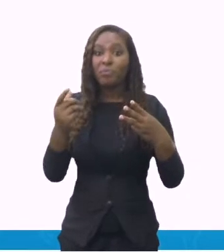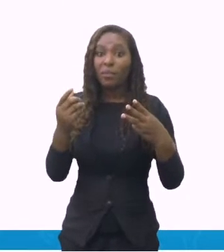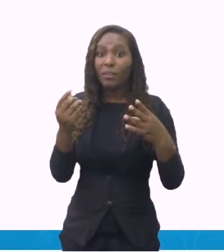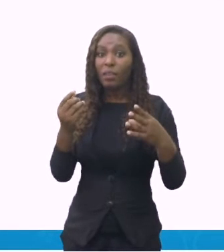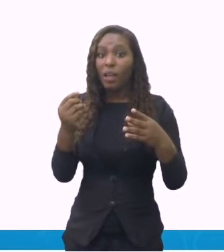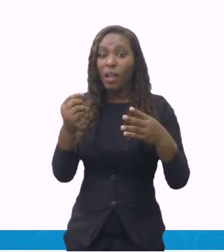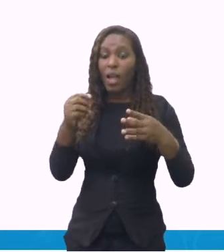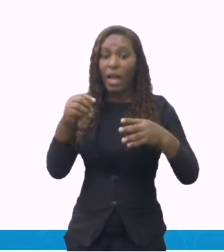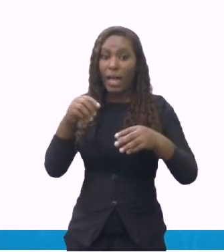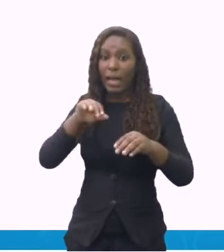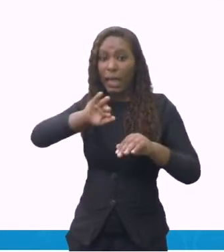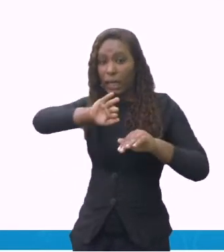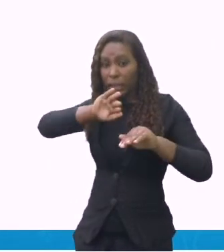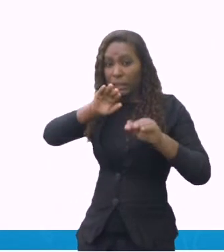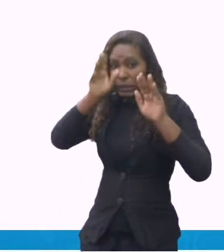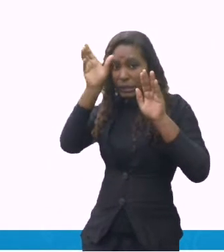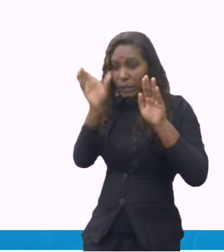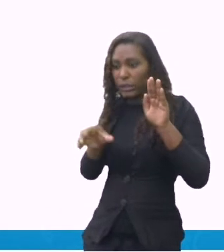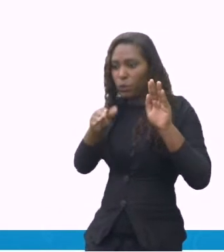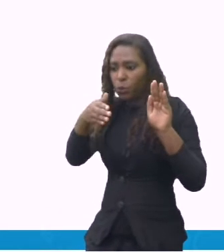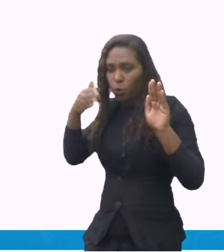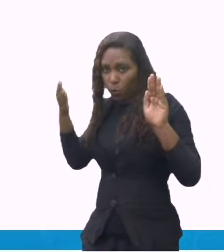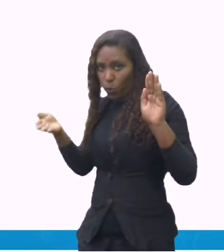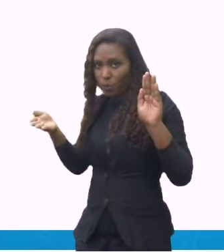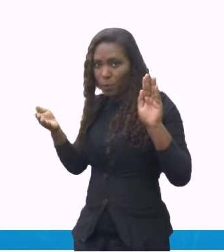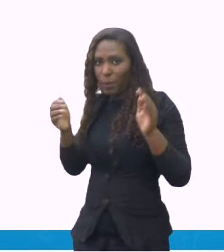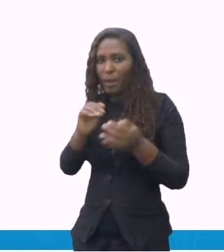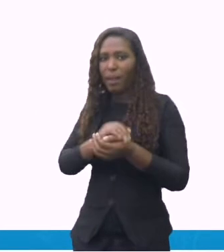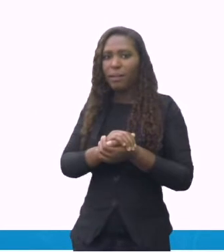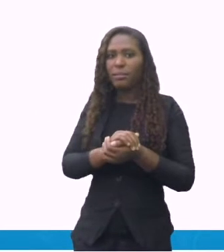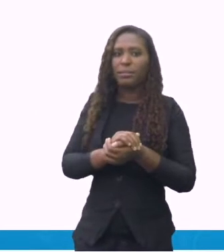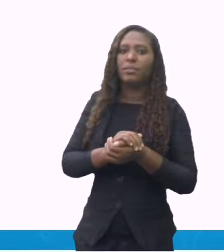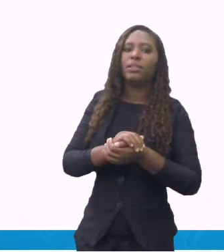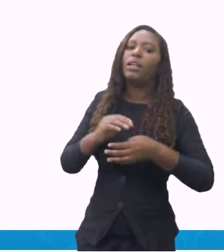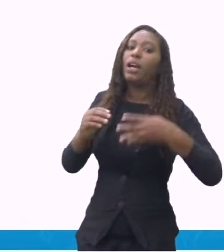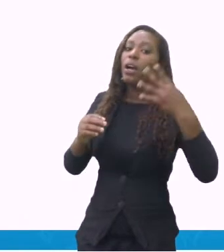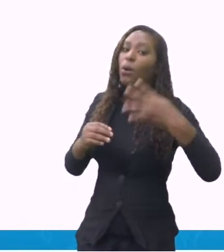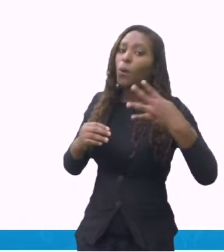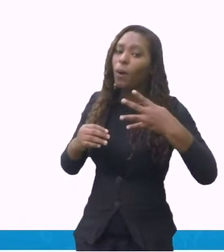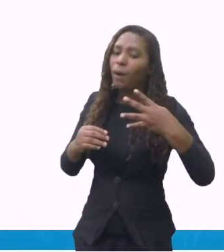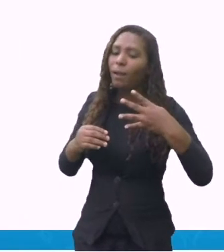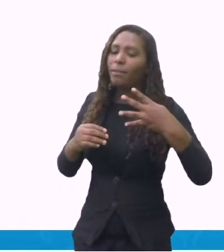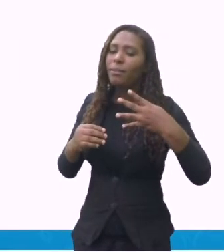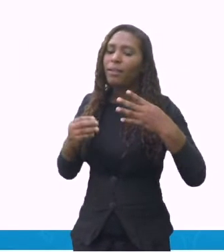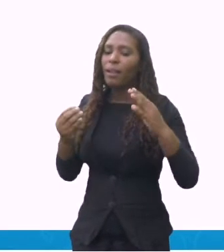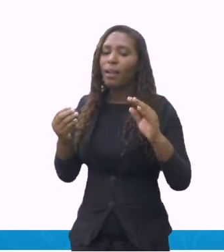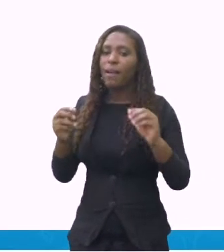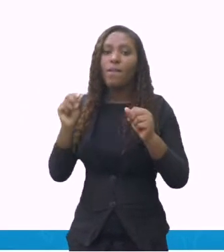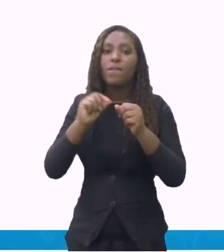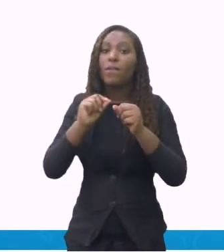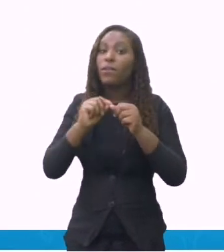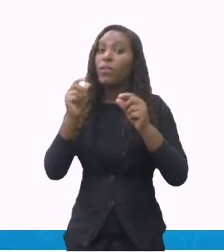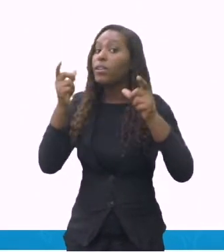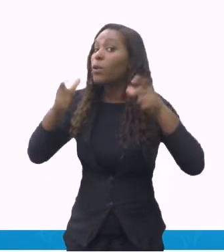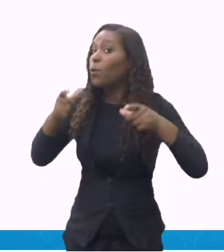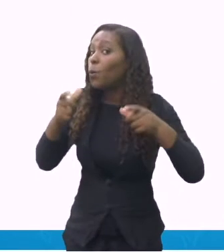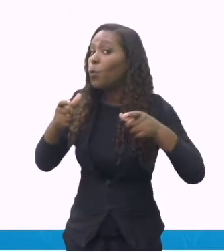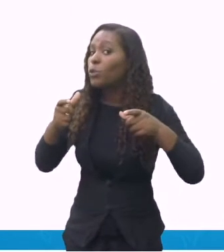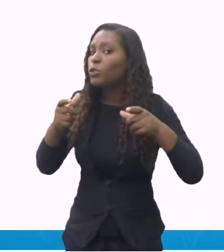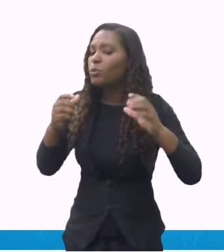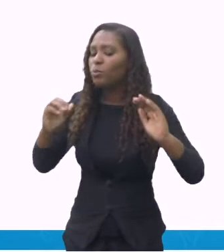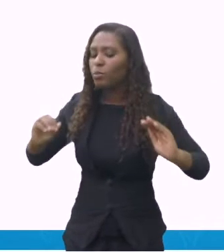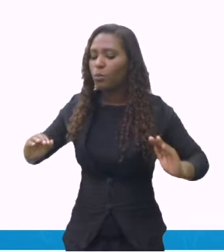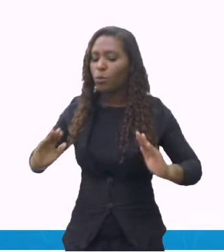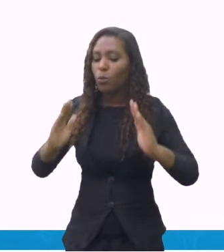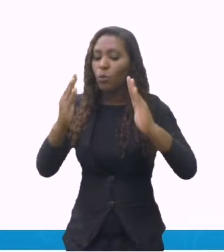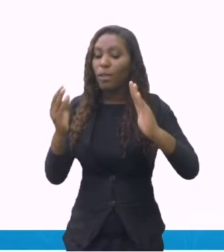o granito. O granito, uma rocha bem resistente, a gente comentou isso, que as rochas